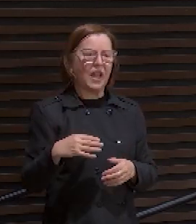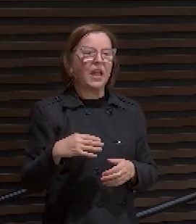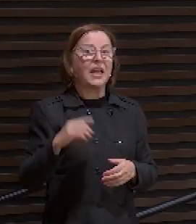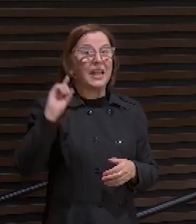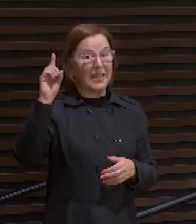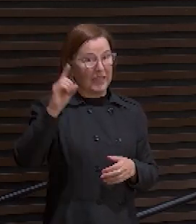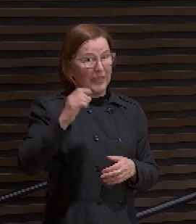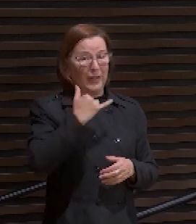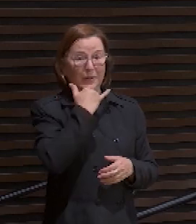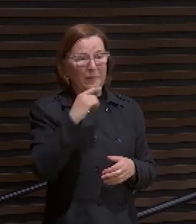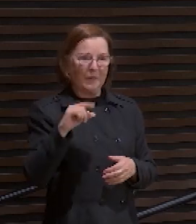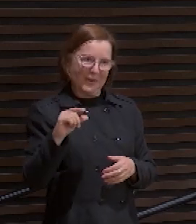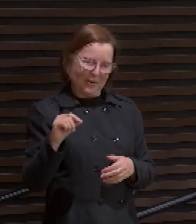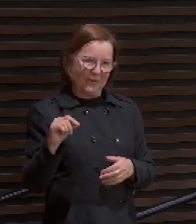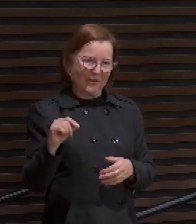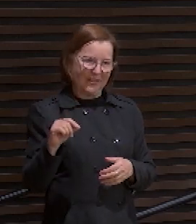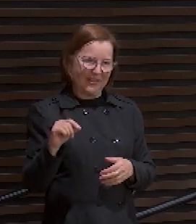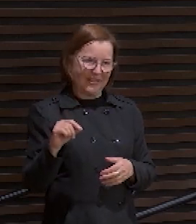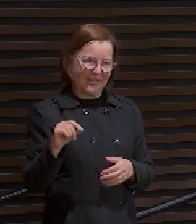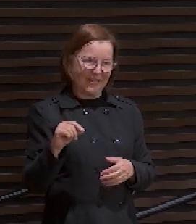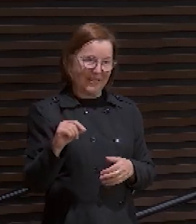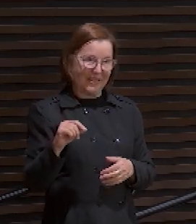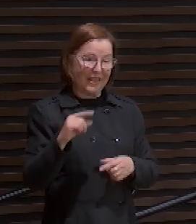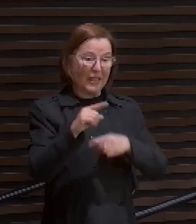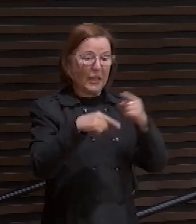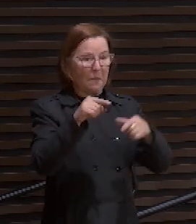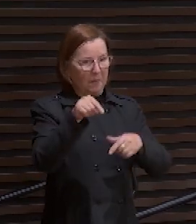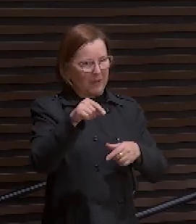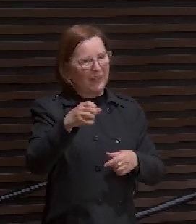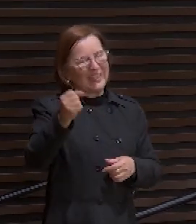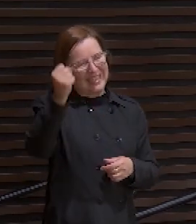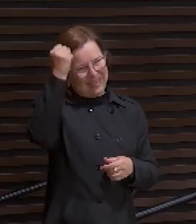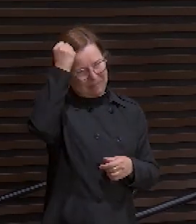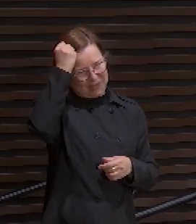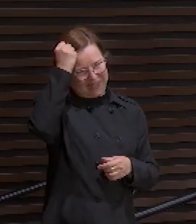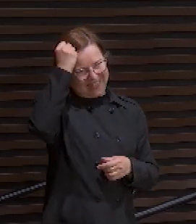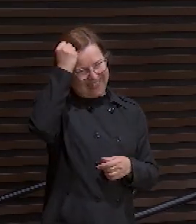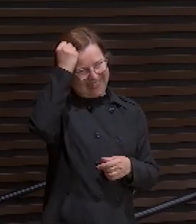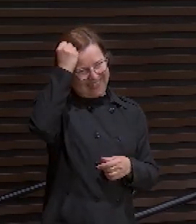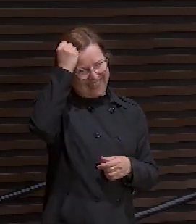perdoo, para você se arrepender.